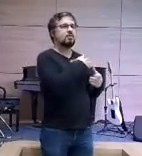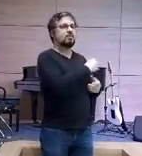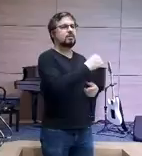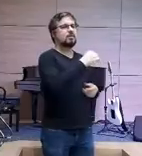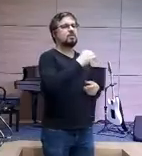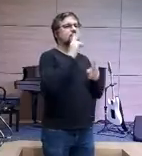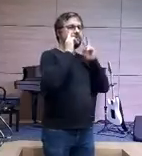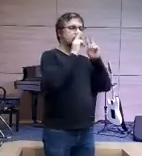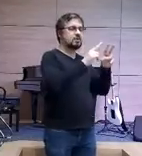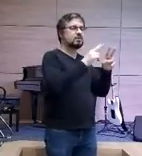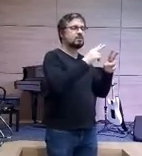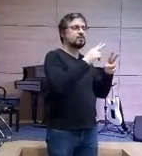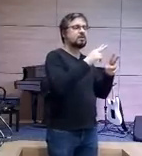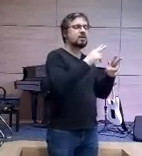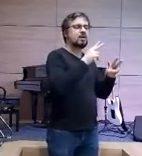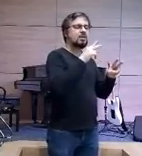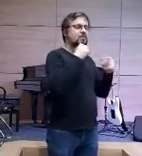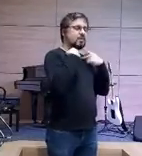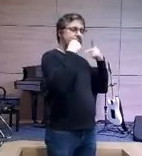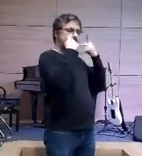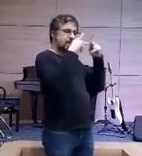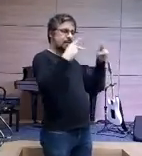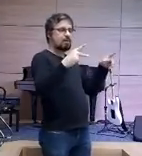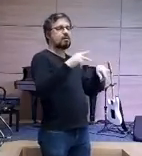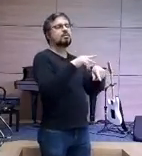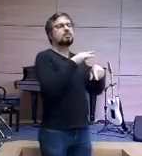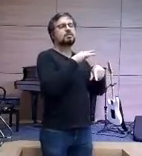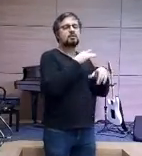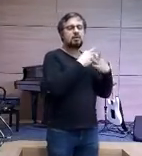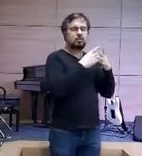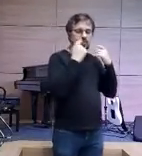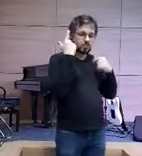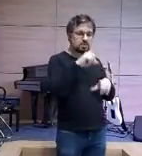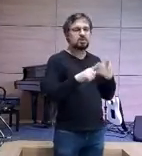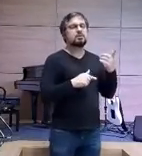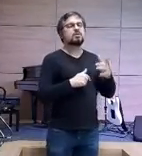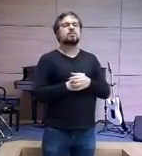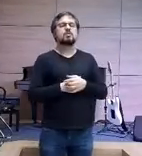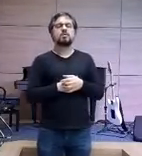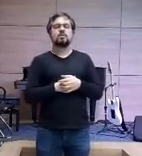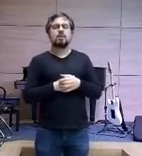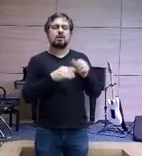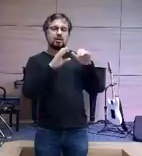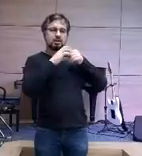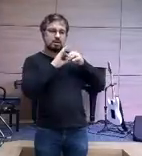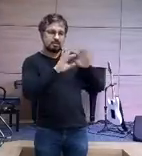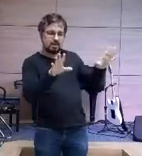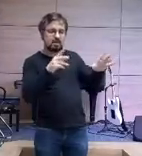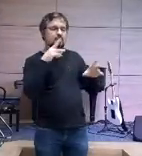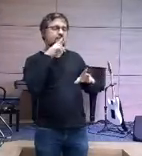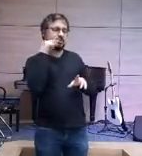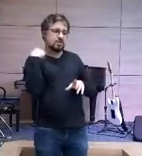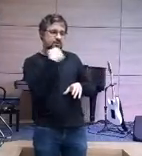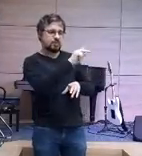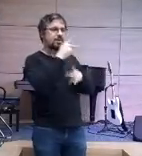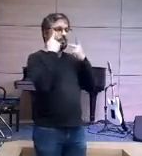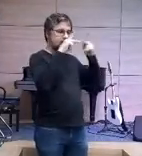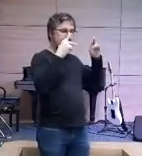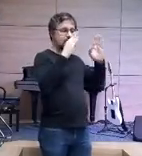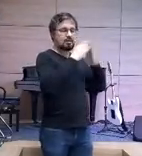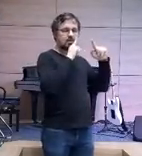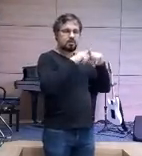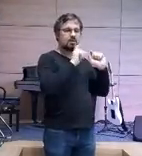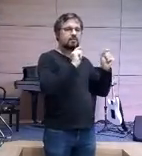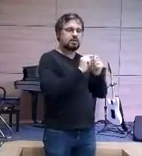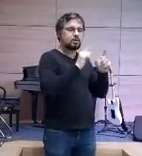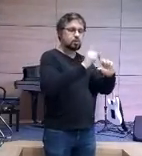amigos ouvisse do Senhor Jesus através da sua boca no intervalo eu consigo autorização para que o Senhor pudesse estar conosco porque